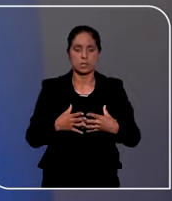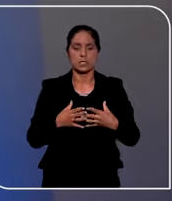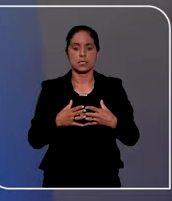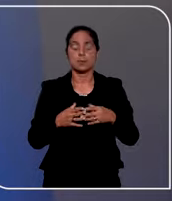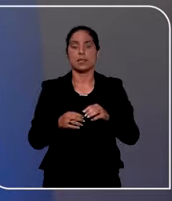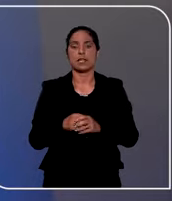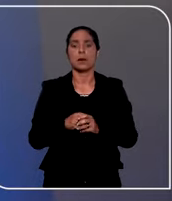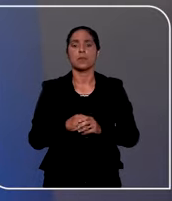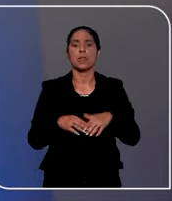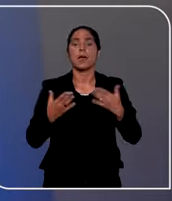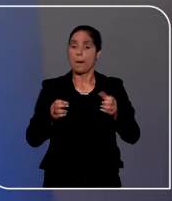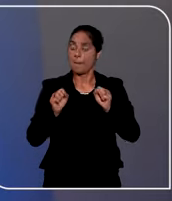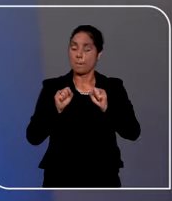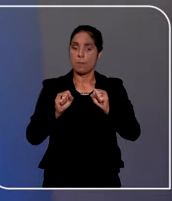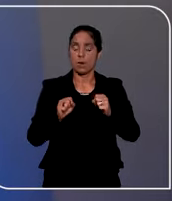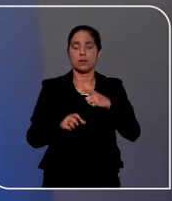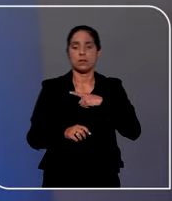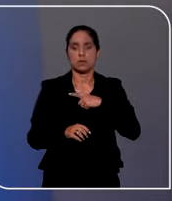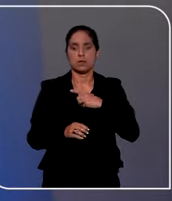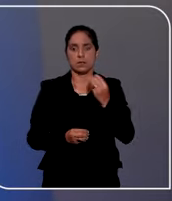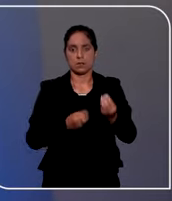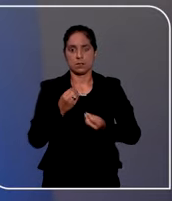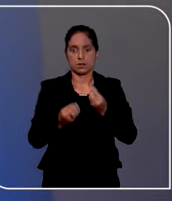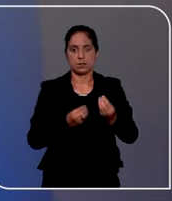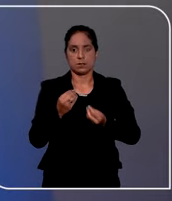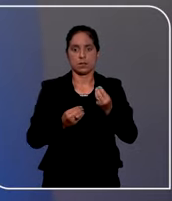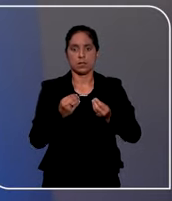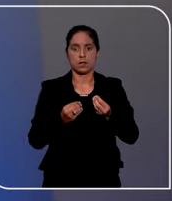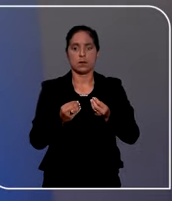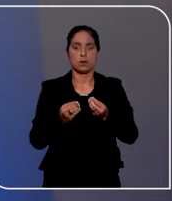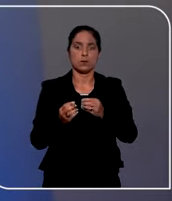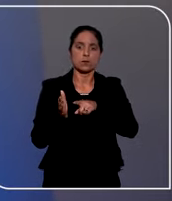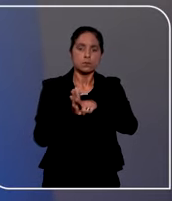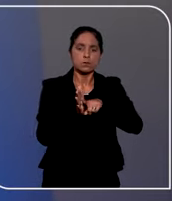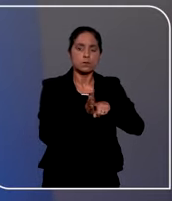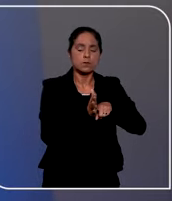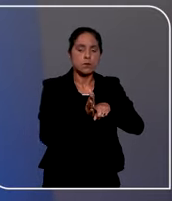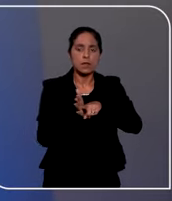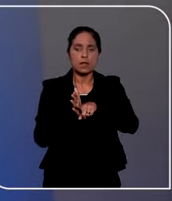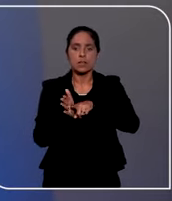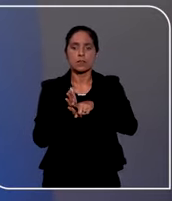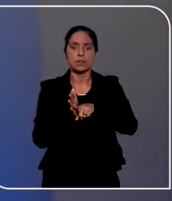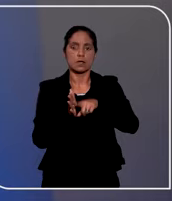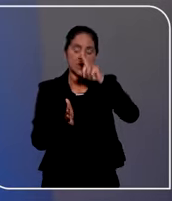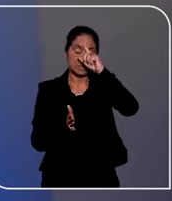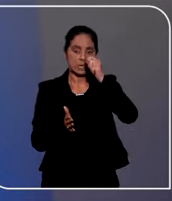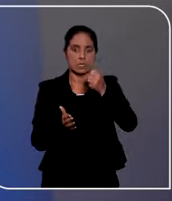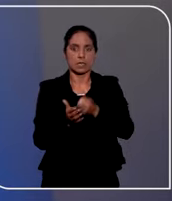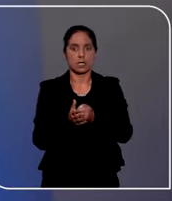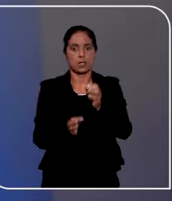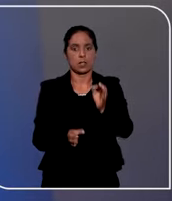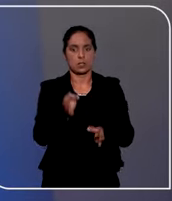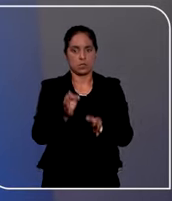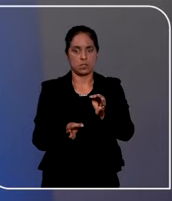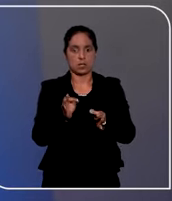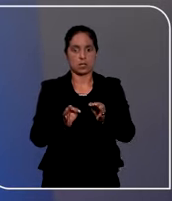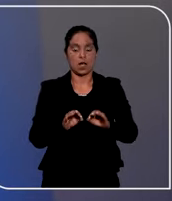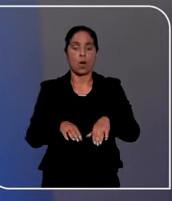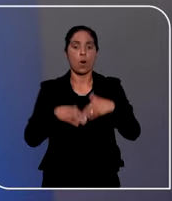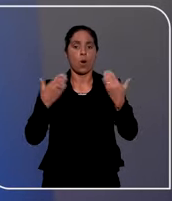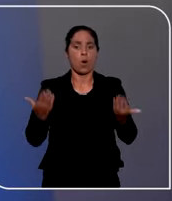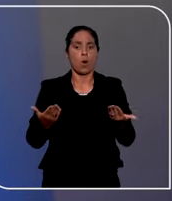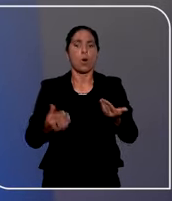nesse sistema é possível consultar os bens que foram decretados indisponíveis pelo Judiciário ou por